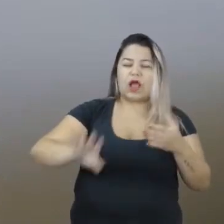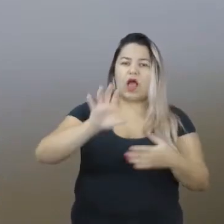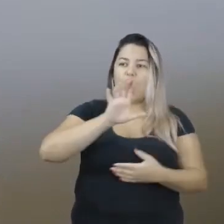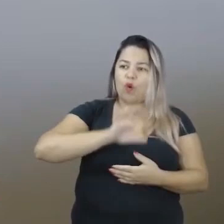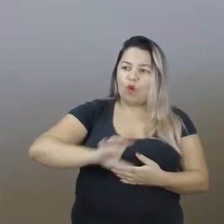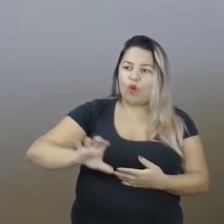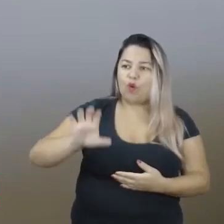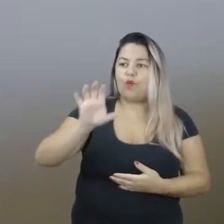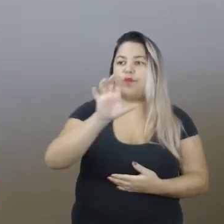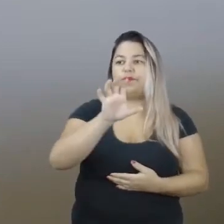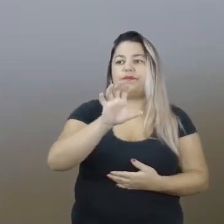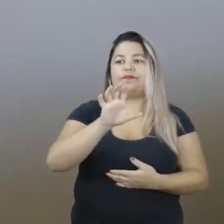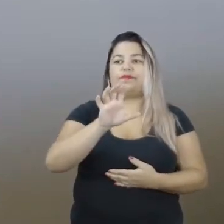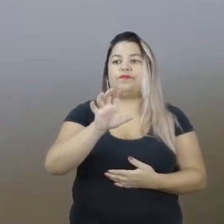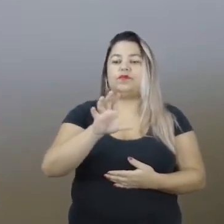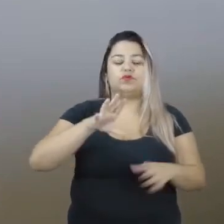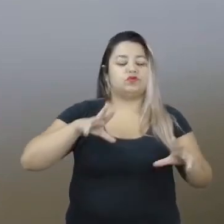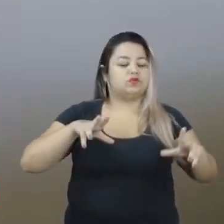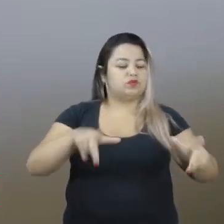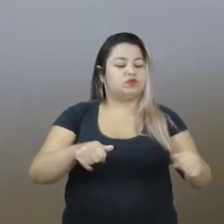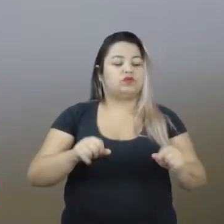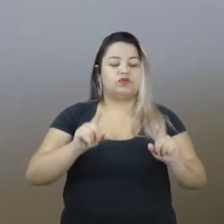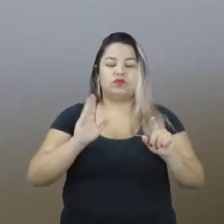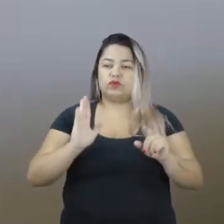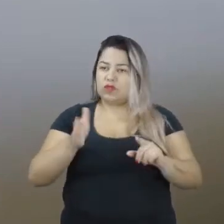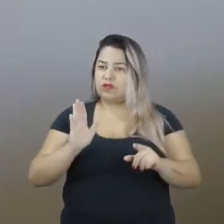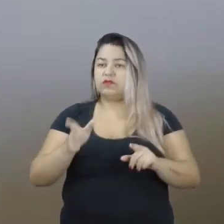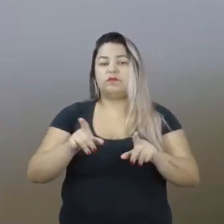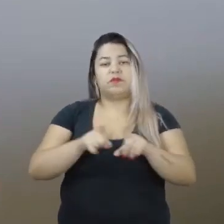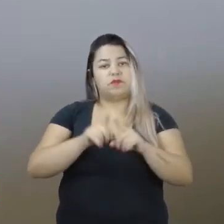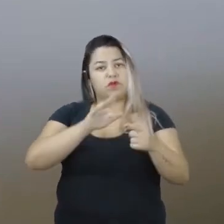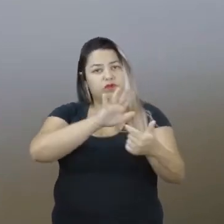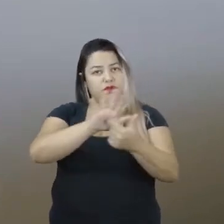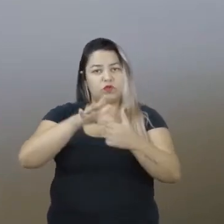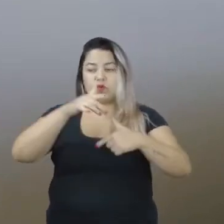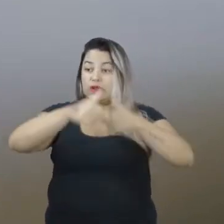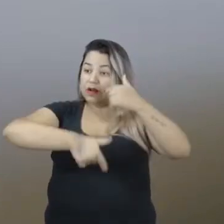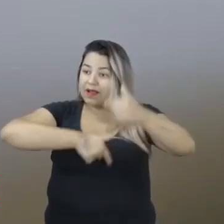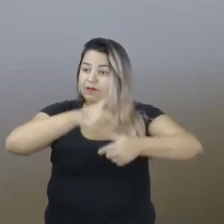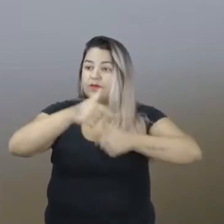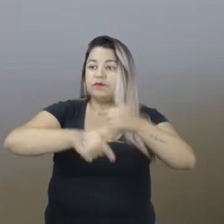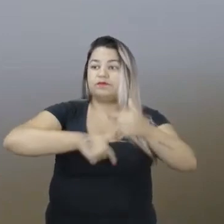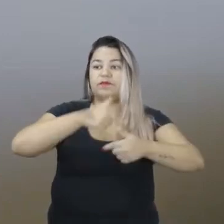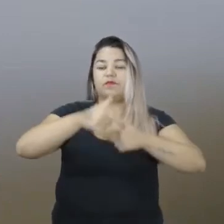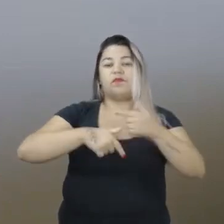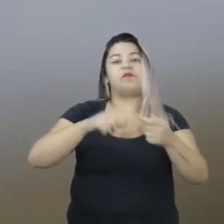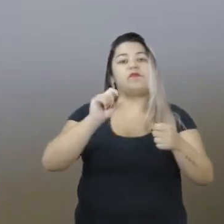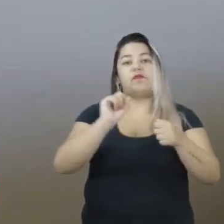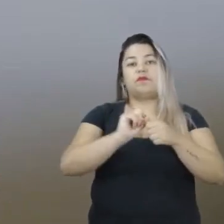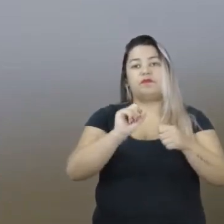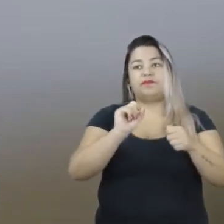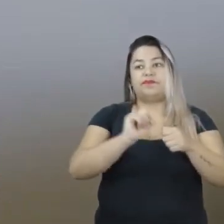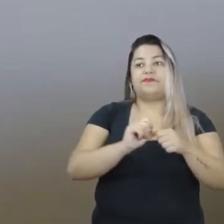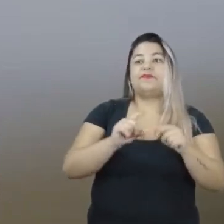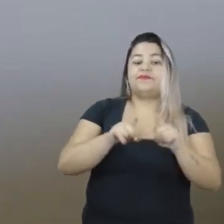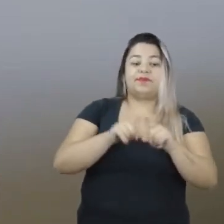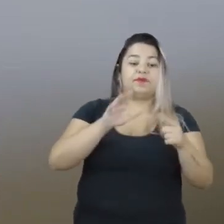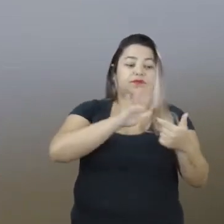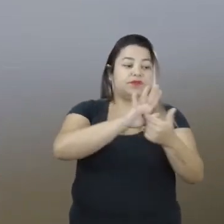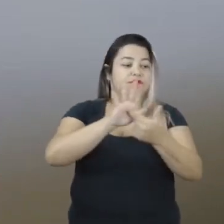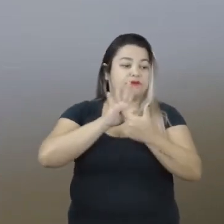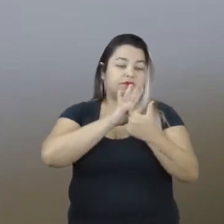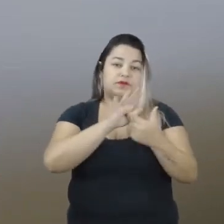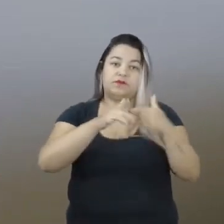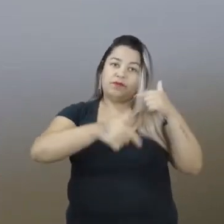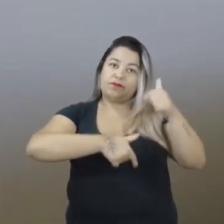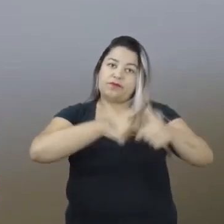governo retomou e todos estão lá mostrando o trabalho que fizeram e mostrando o trabalho que